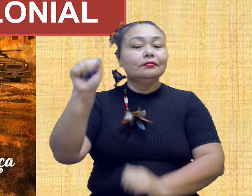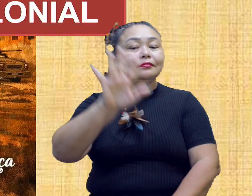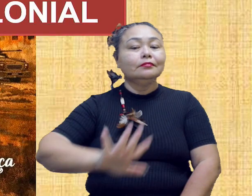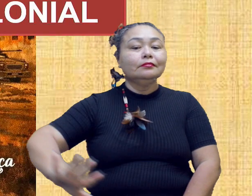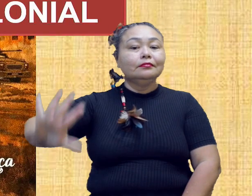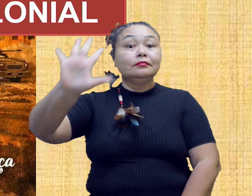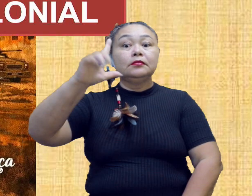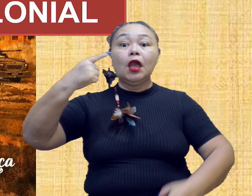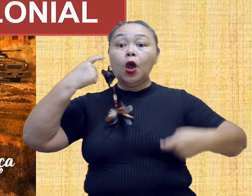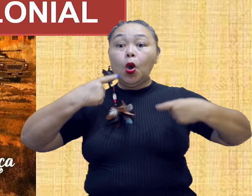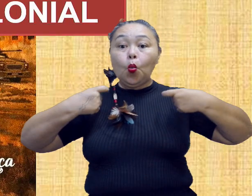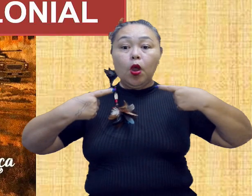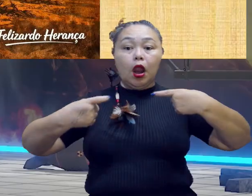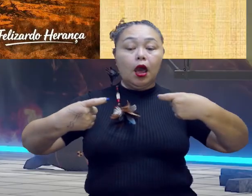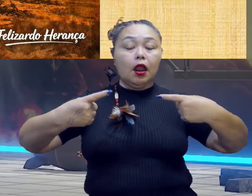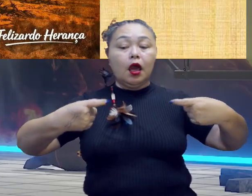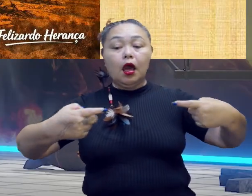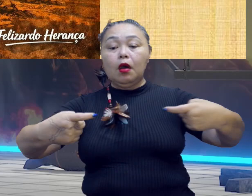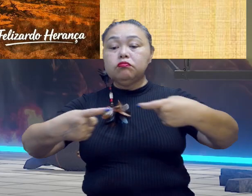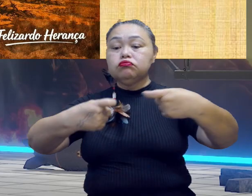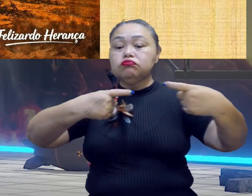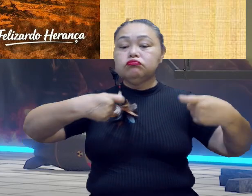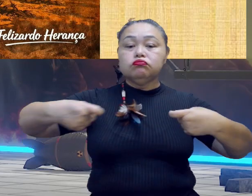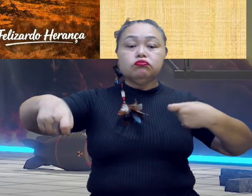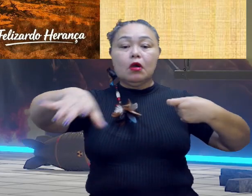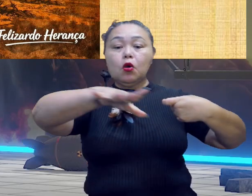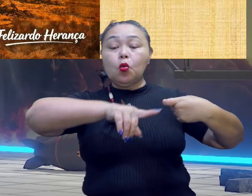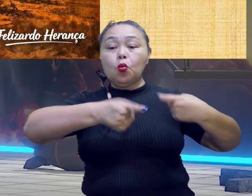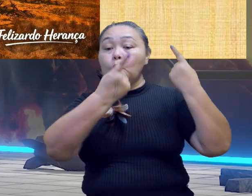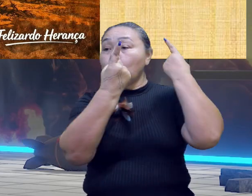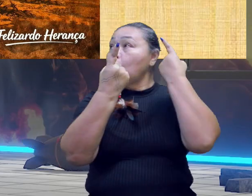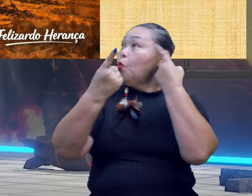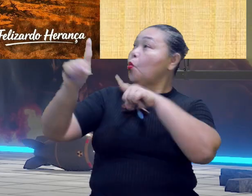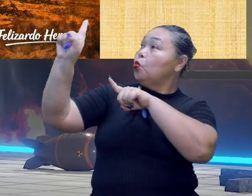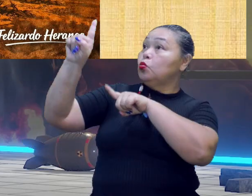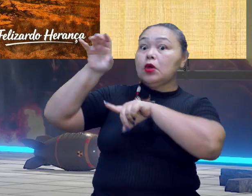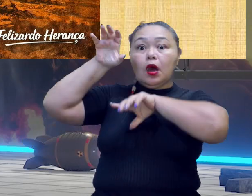nacionalismo e luta armada contra o domínio colonial.